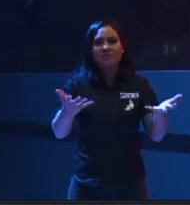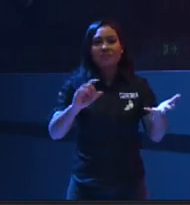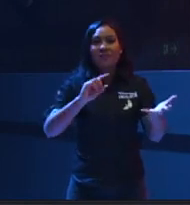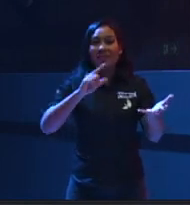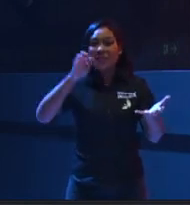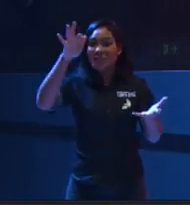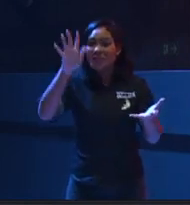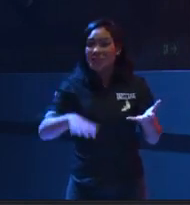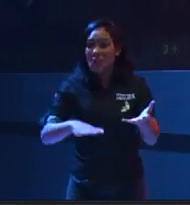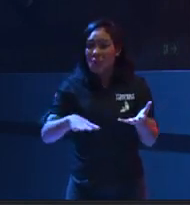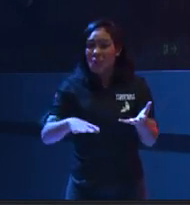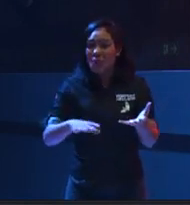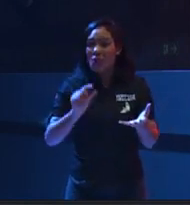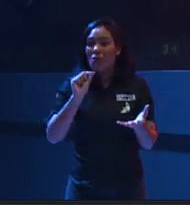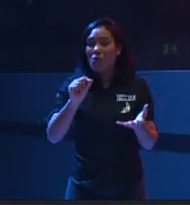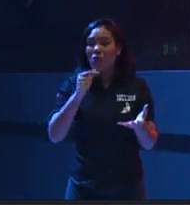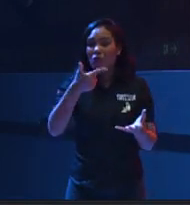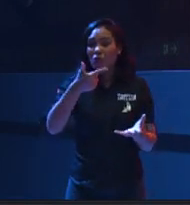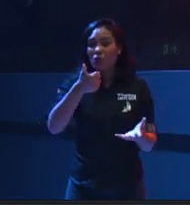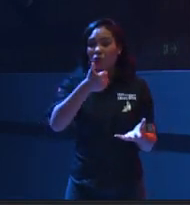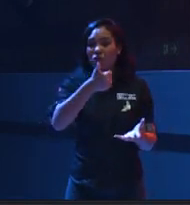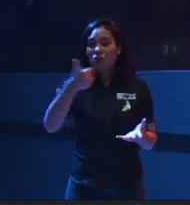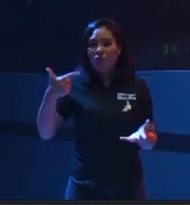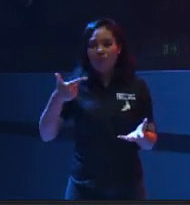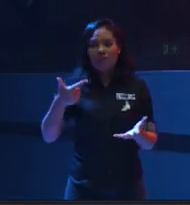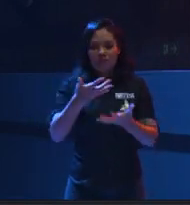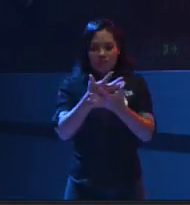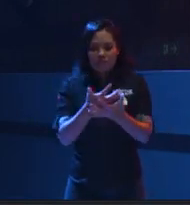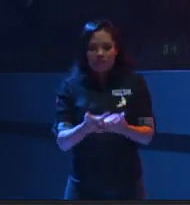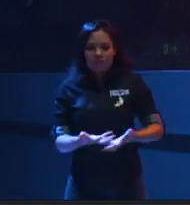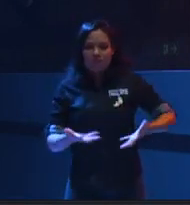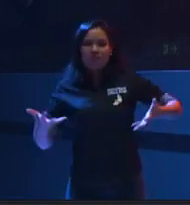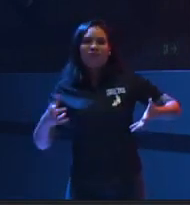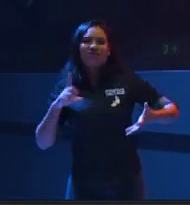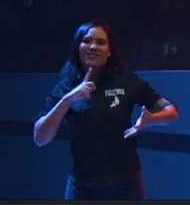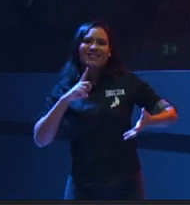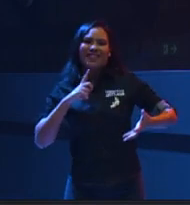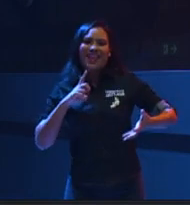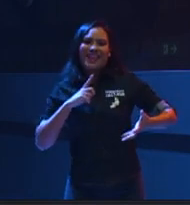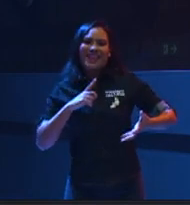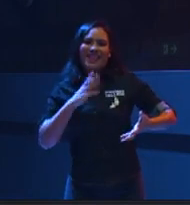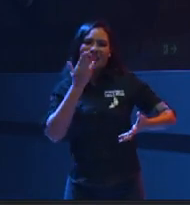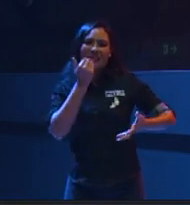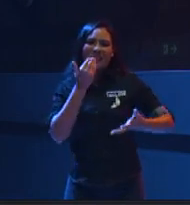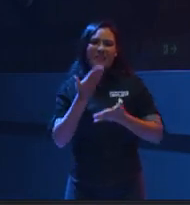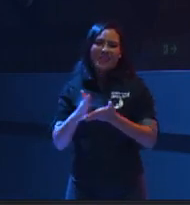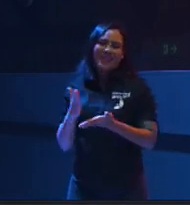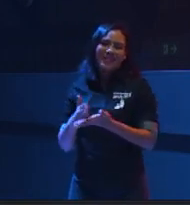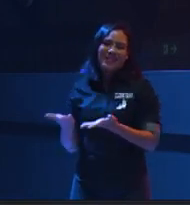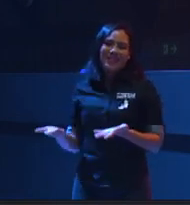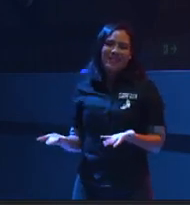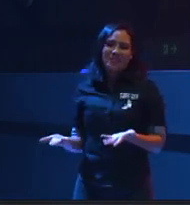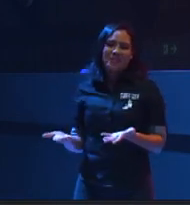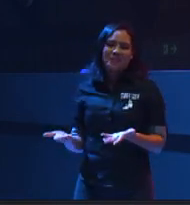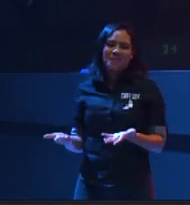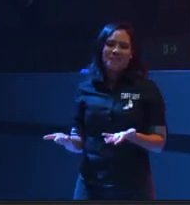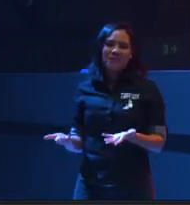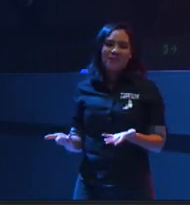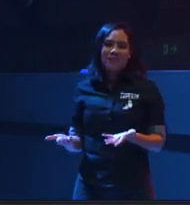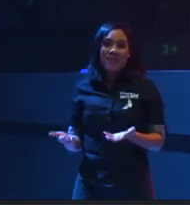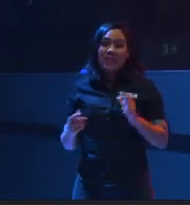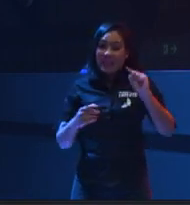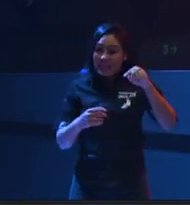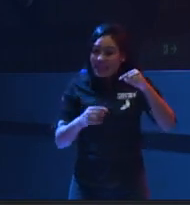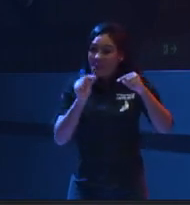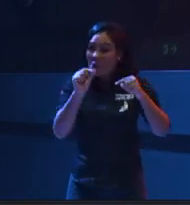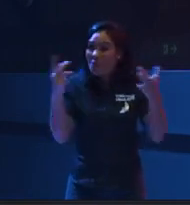sobram de comida depois que todo mundo comeu fartamente queridos aqui avião